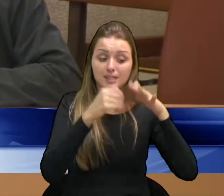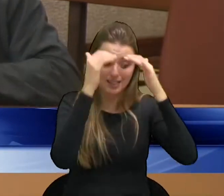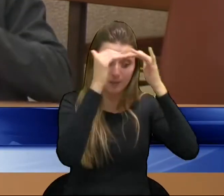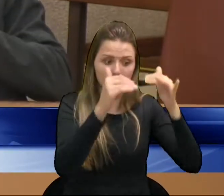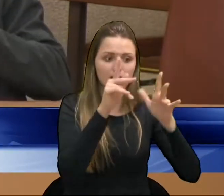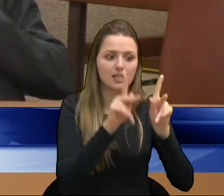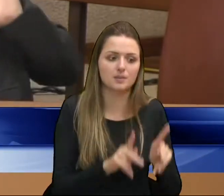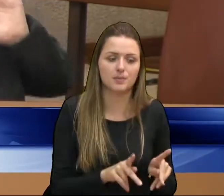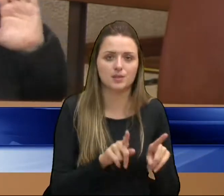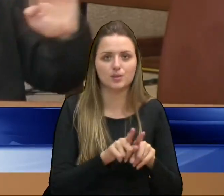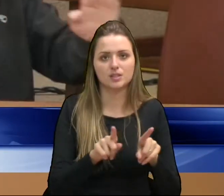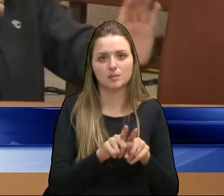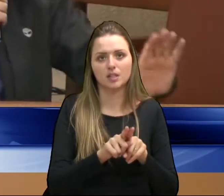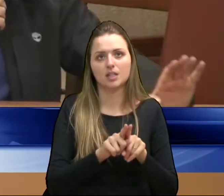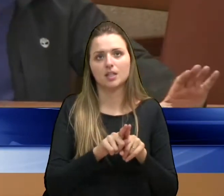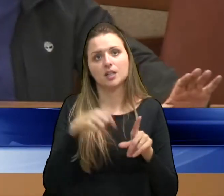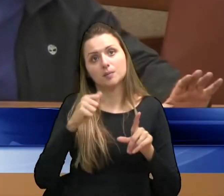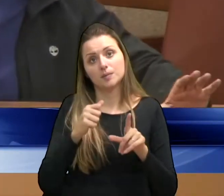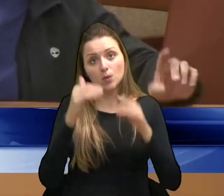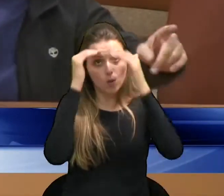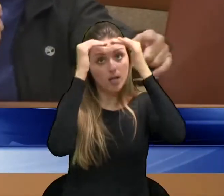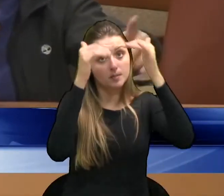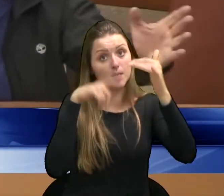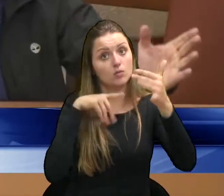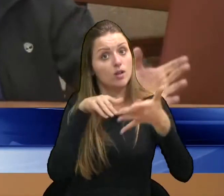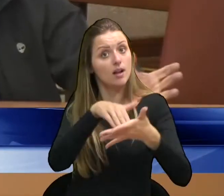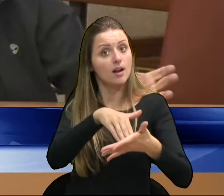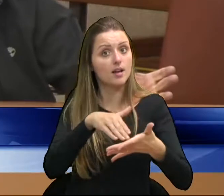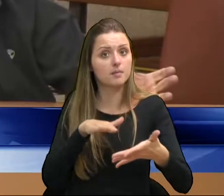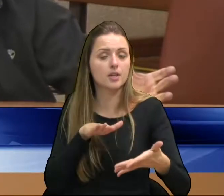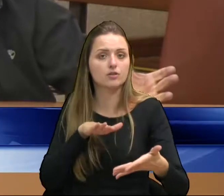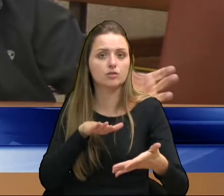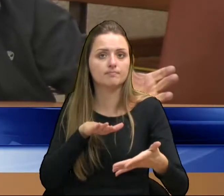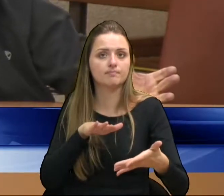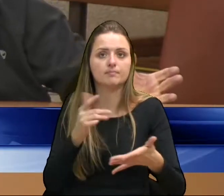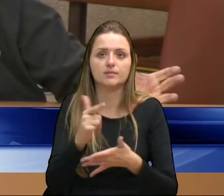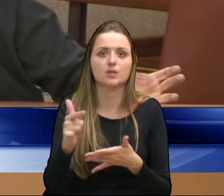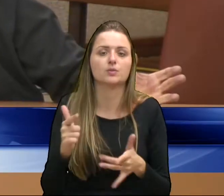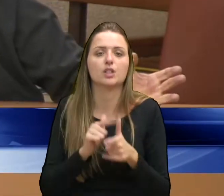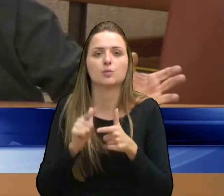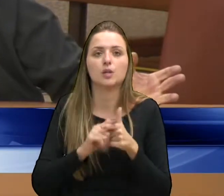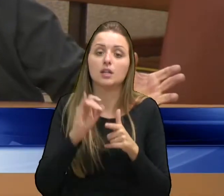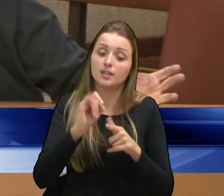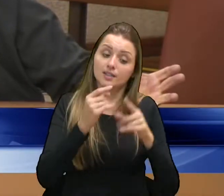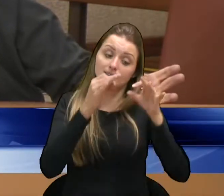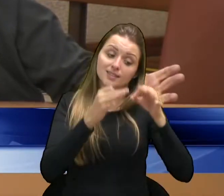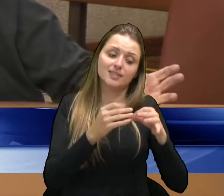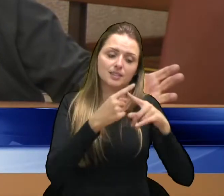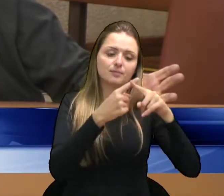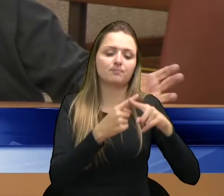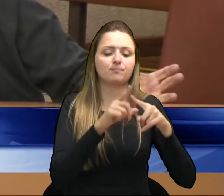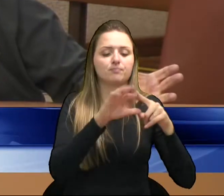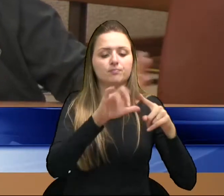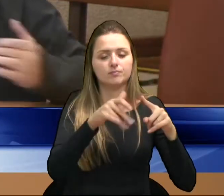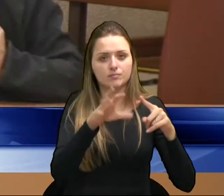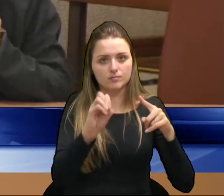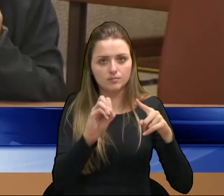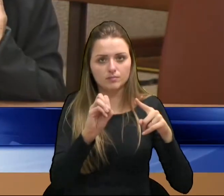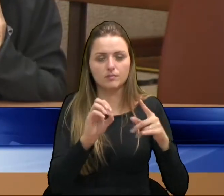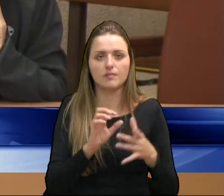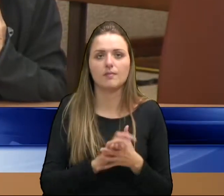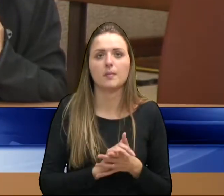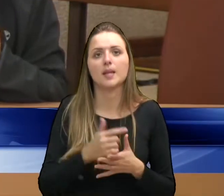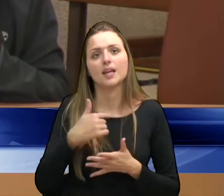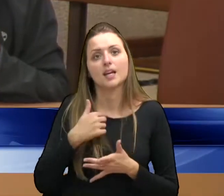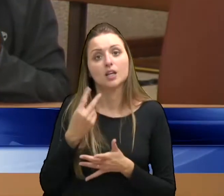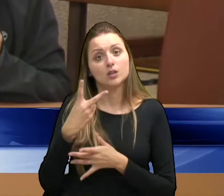respeito. Agora, o respeito tem limite também de não colocá-los numa fria. De repente, dá certo a licitação, né? Assim, eu fui